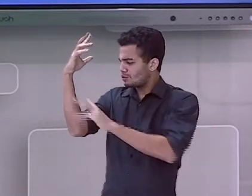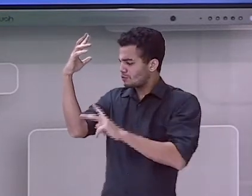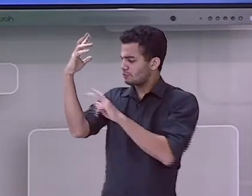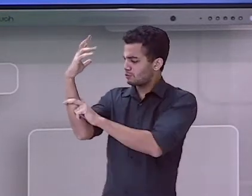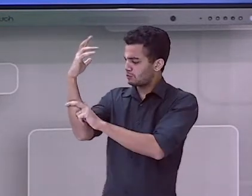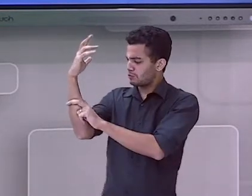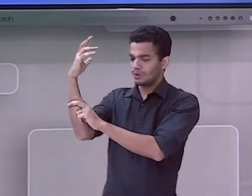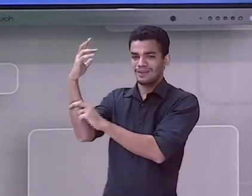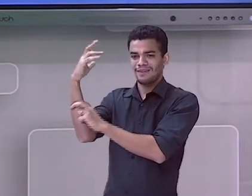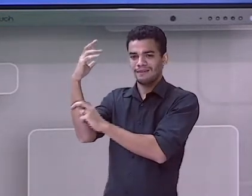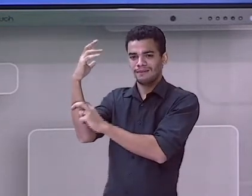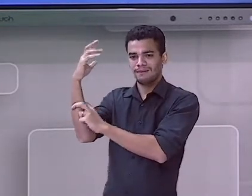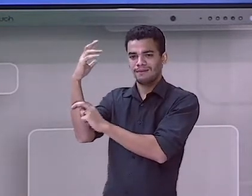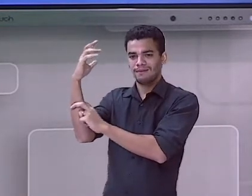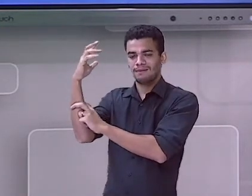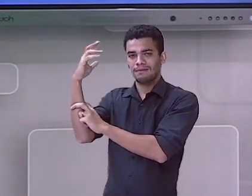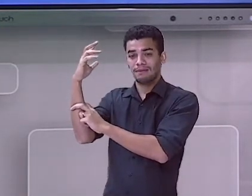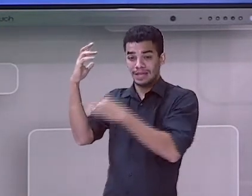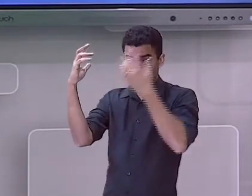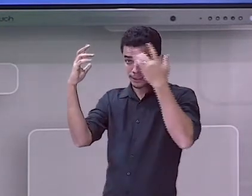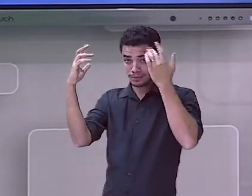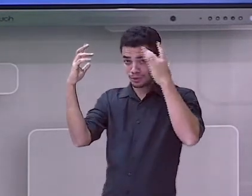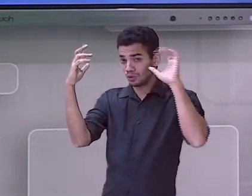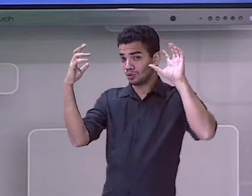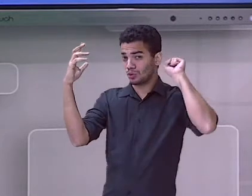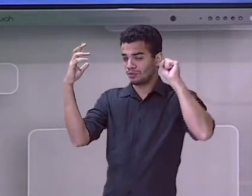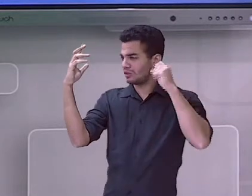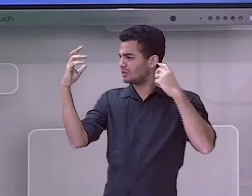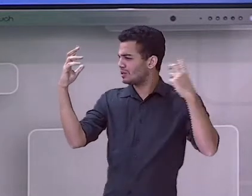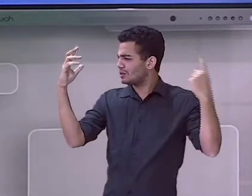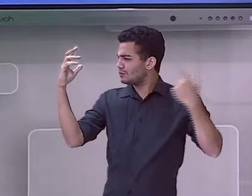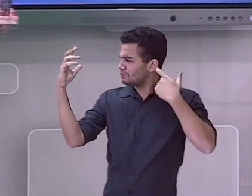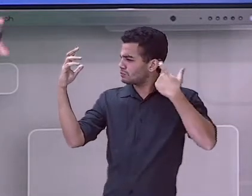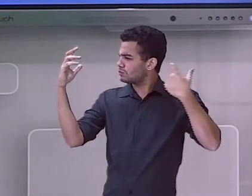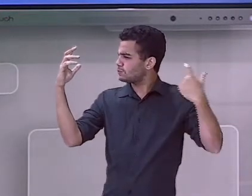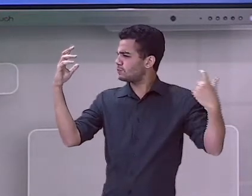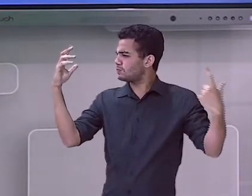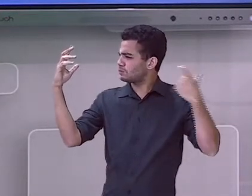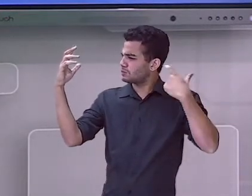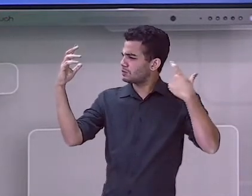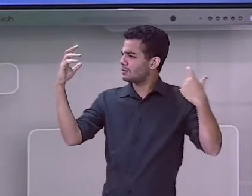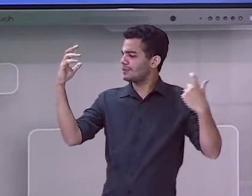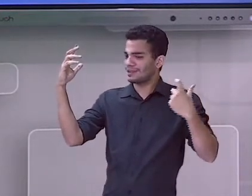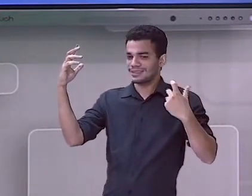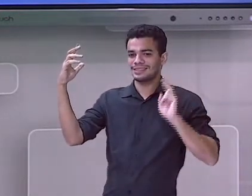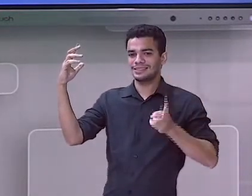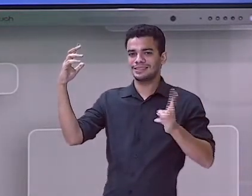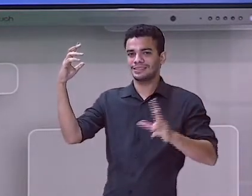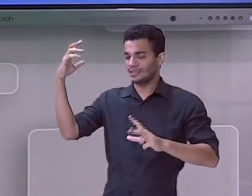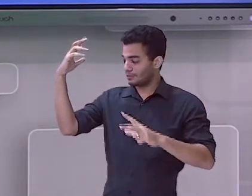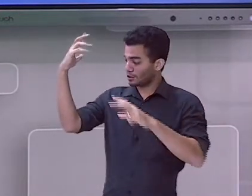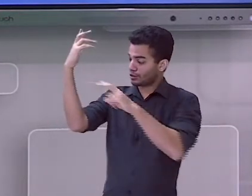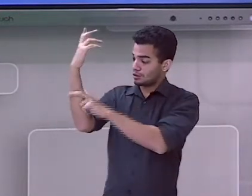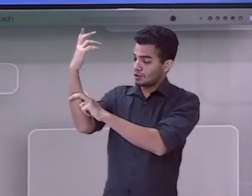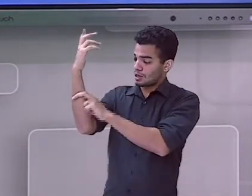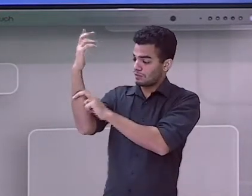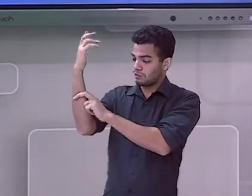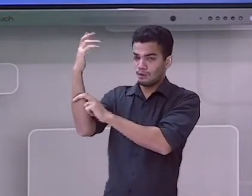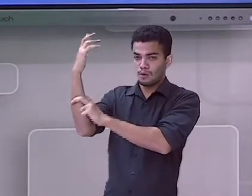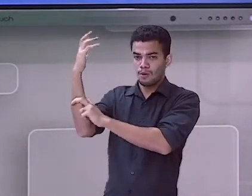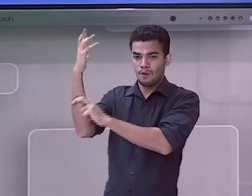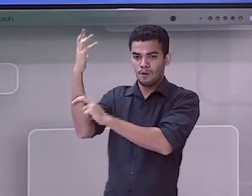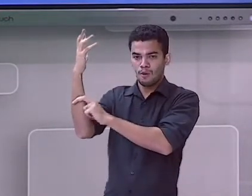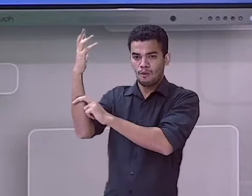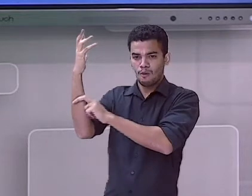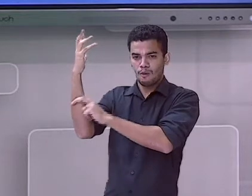casca de uma árvore para fazer este processo chamado de equidise. Ela muda